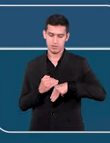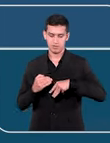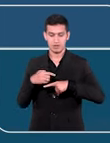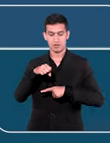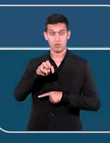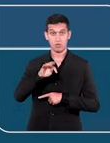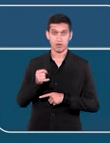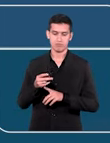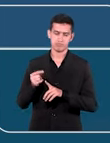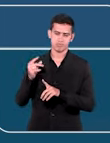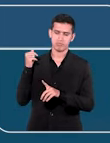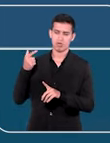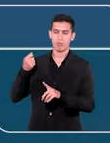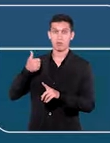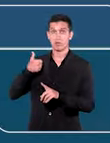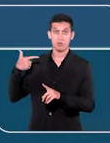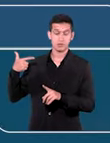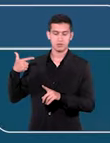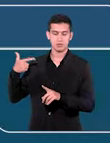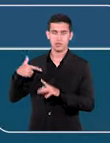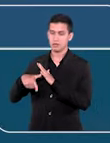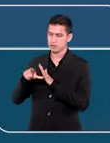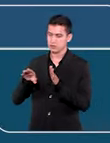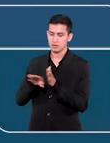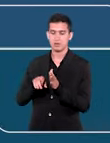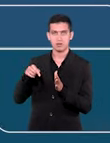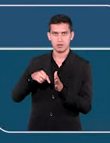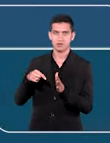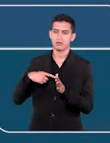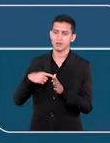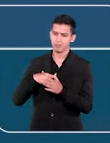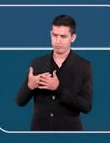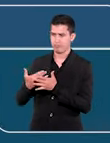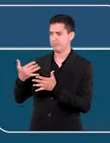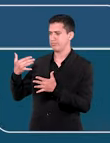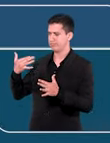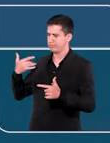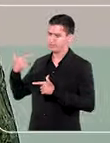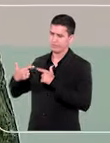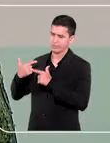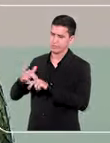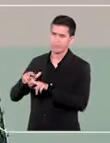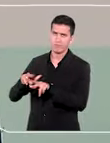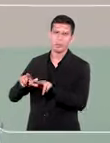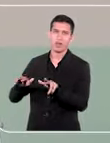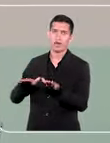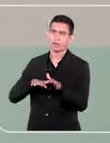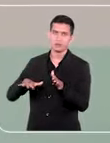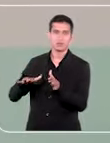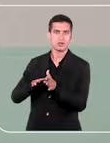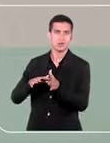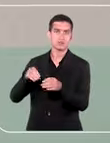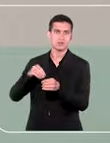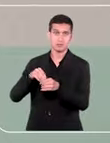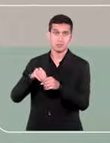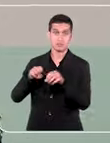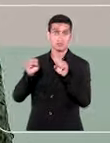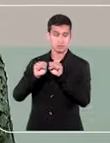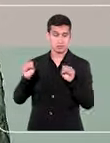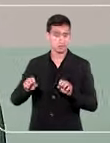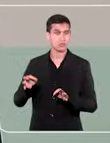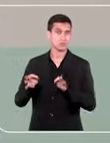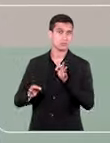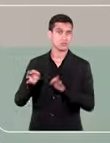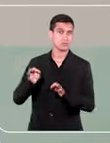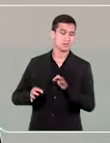desde 2012. Antes de chegar à corte, trilhou uma longa trajetória em diversos setores do sistema